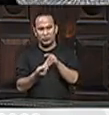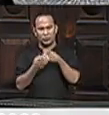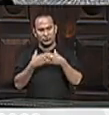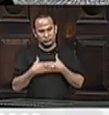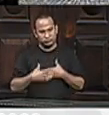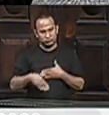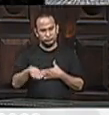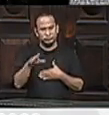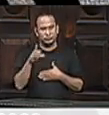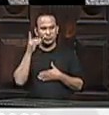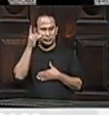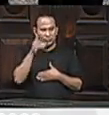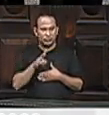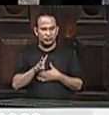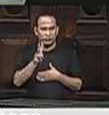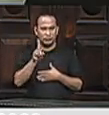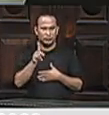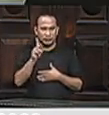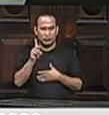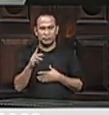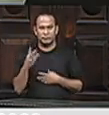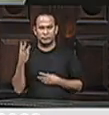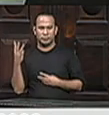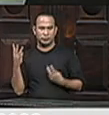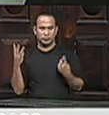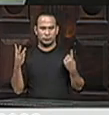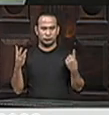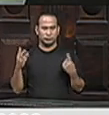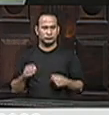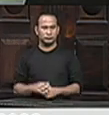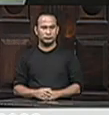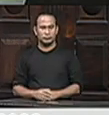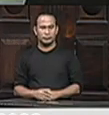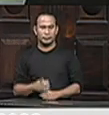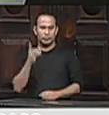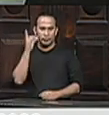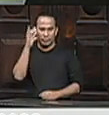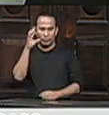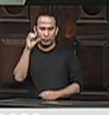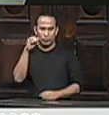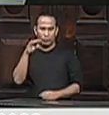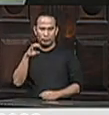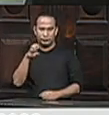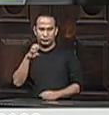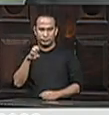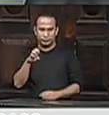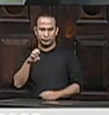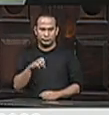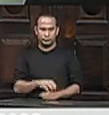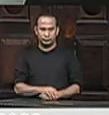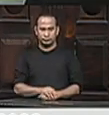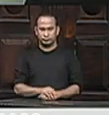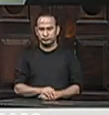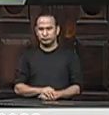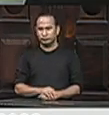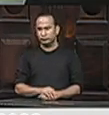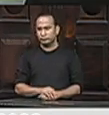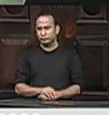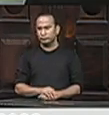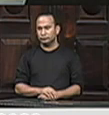nação. Mais do que isso, o governador decidir por decreto não é condizente com o Estado democrático que nós temos